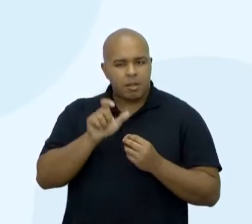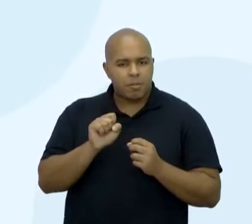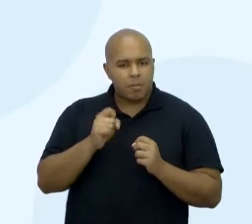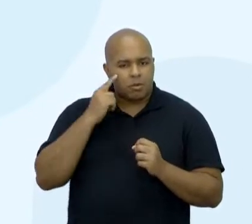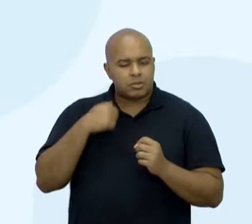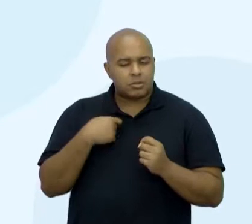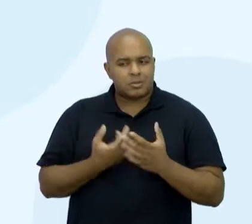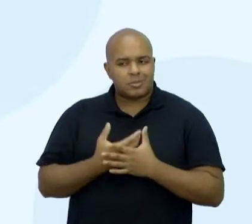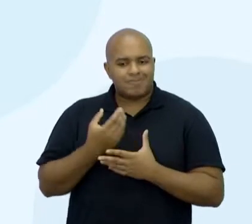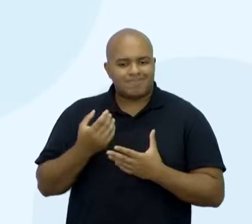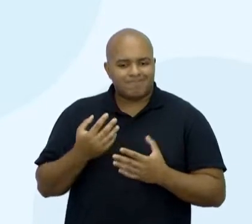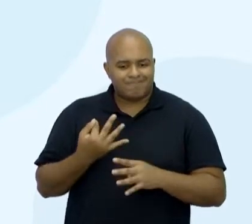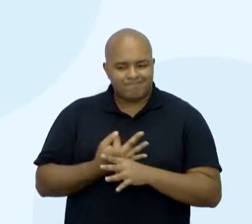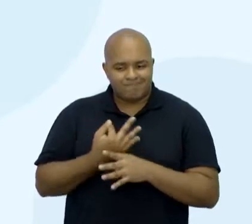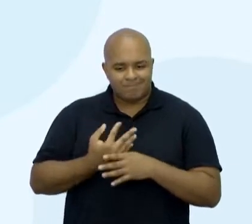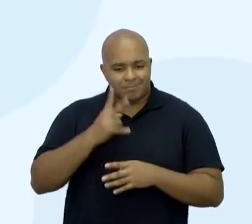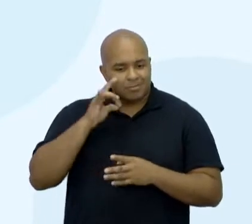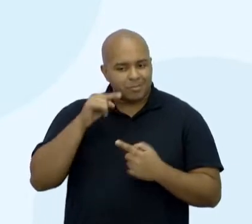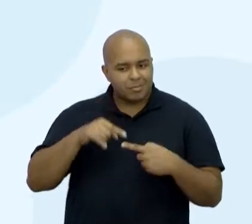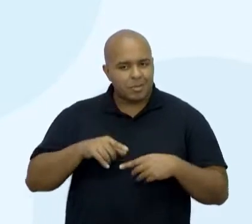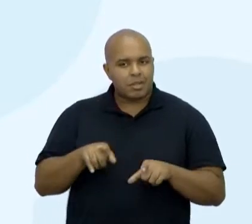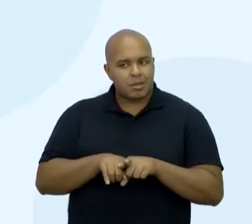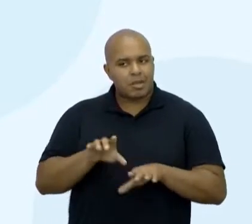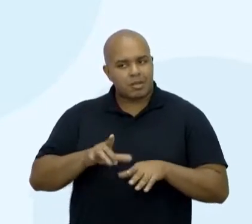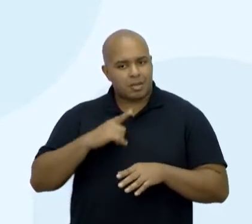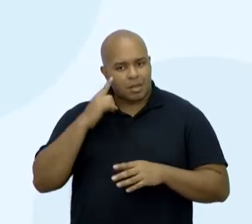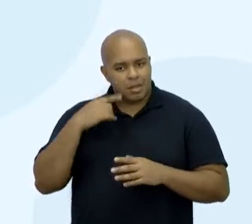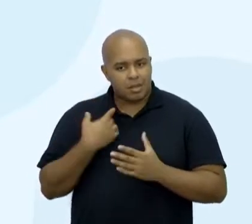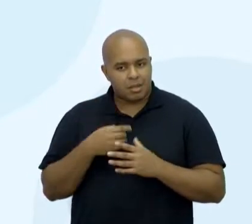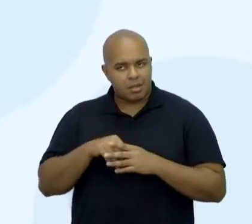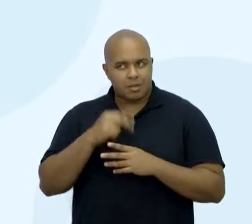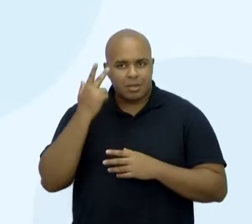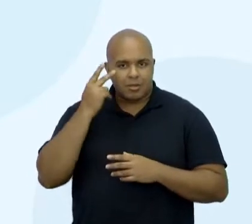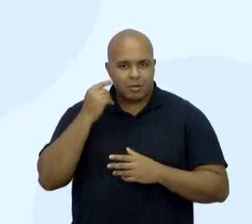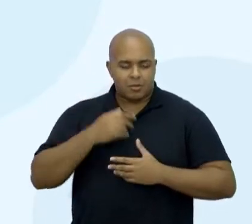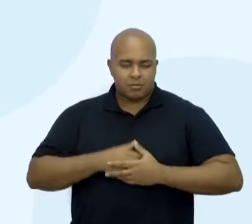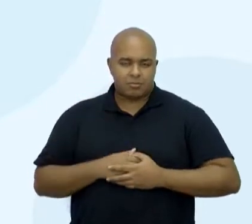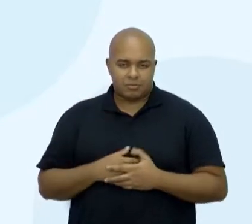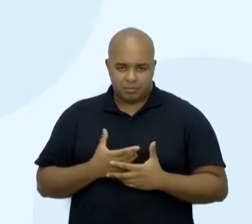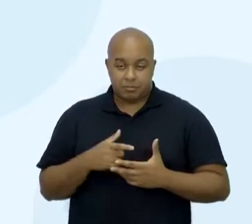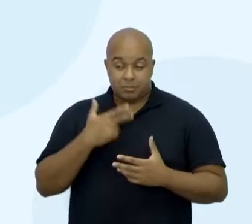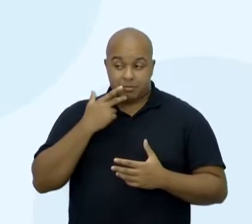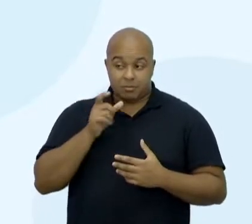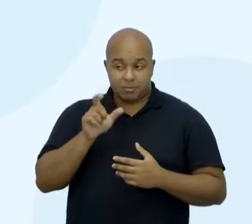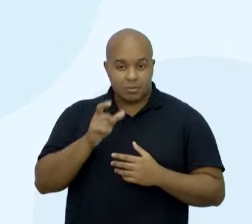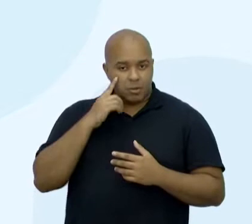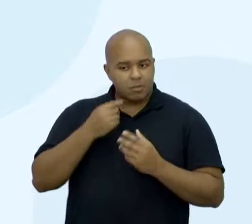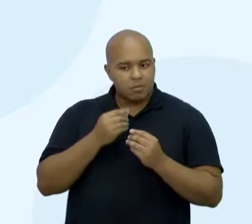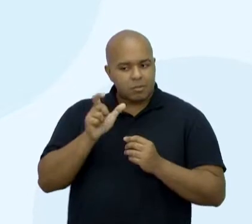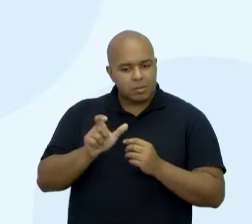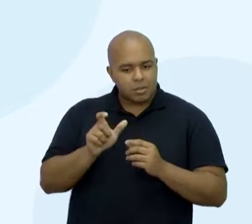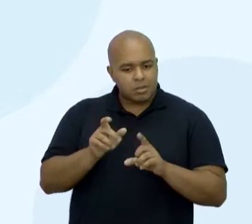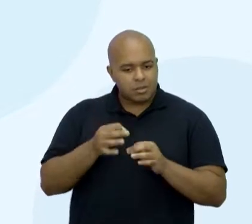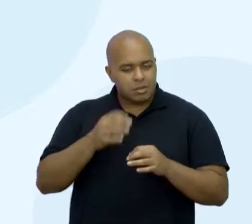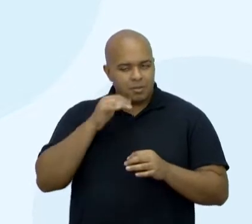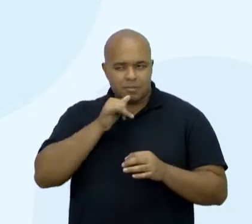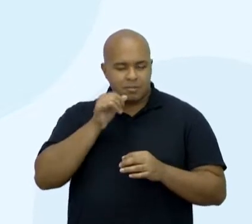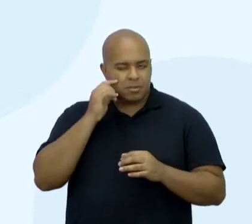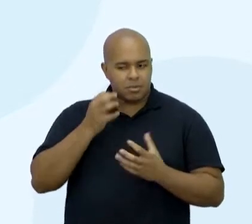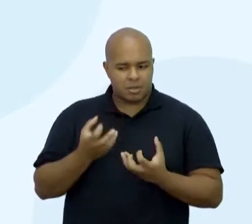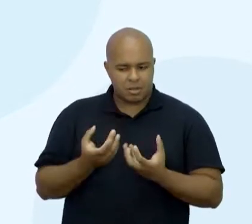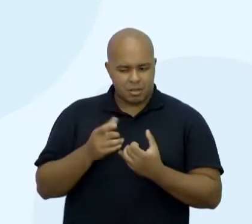ser intensificada, ainda que exista naturalmente. Então, falei lá com um exemplo, por exemplo, do